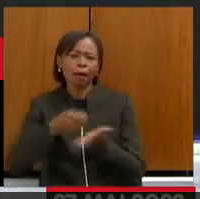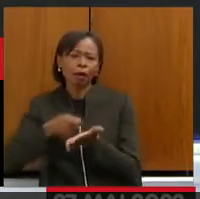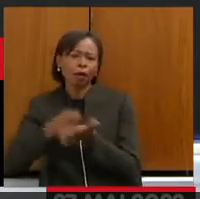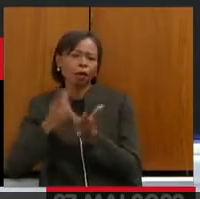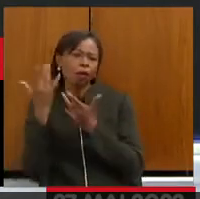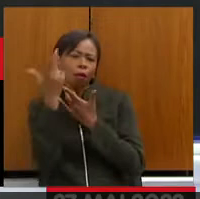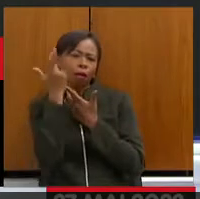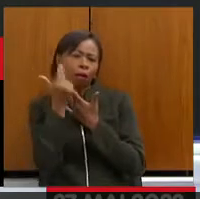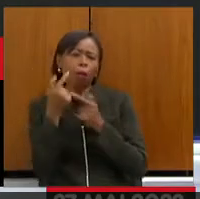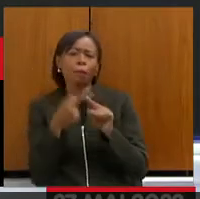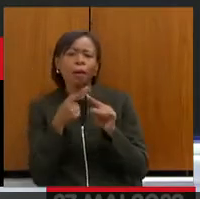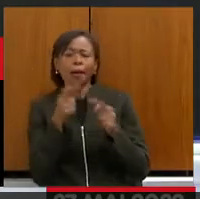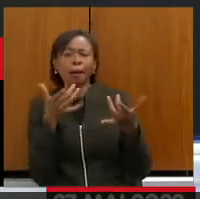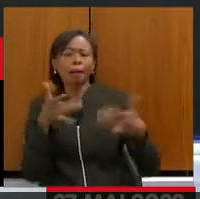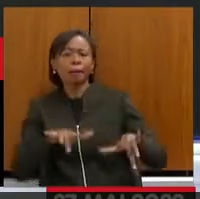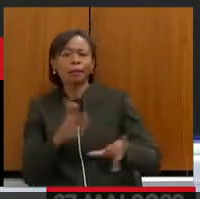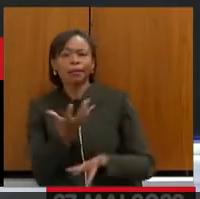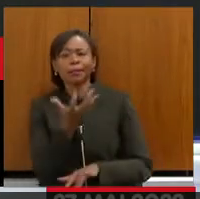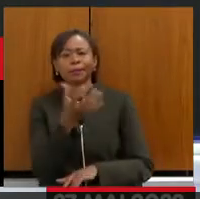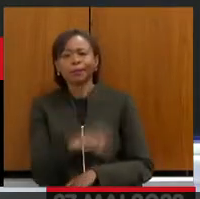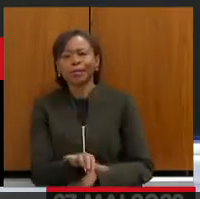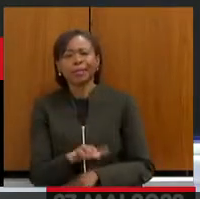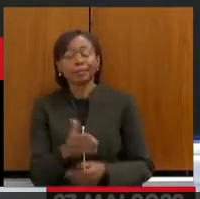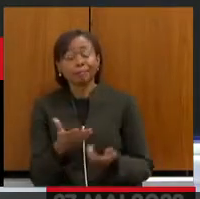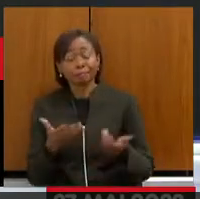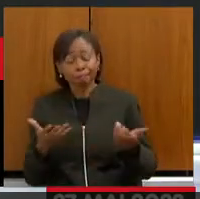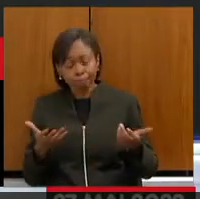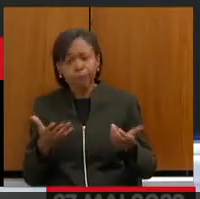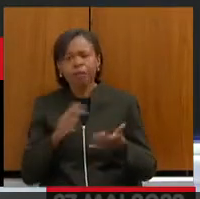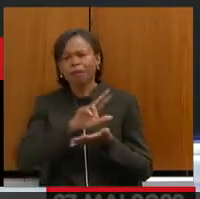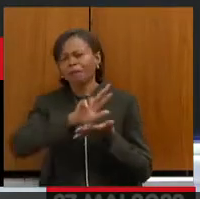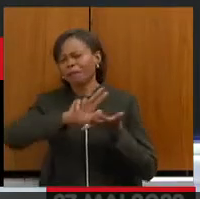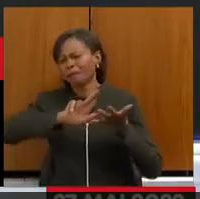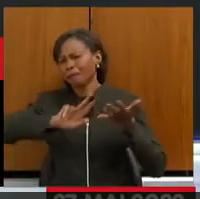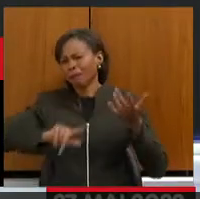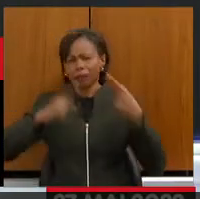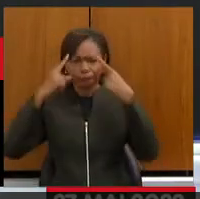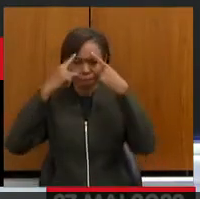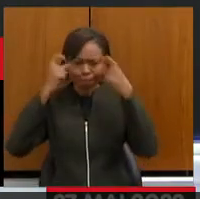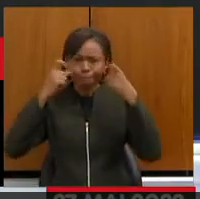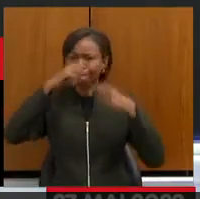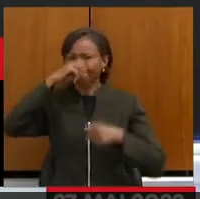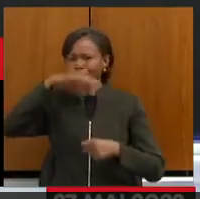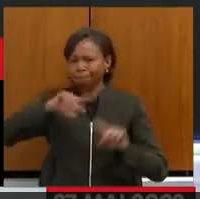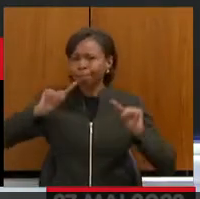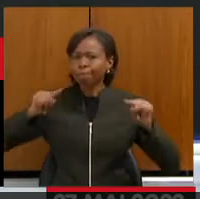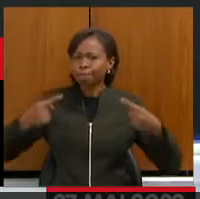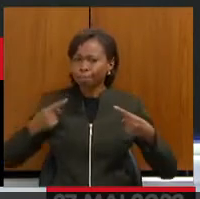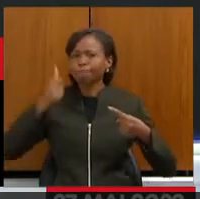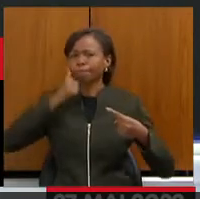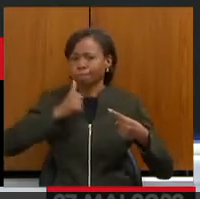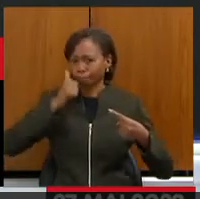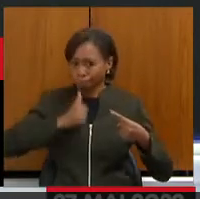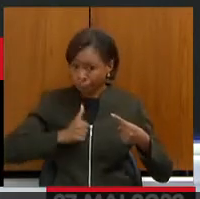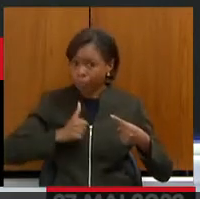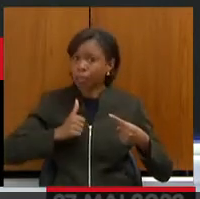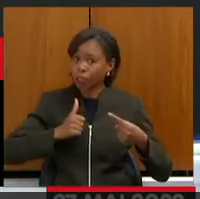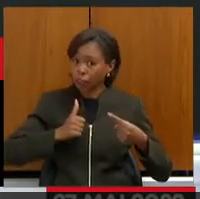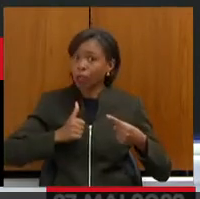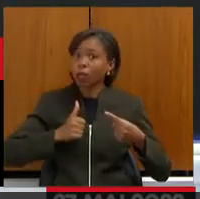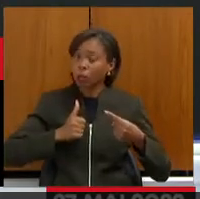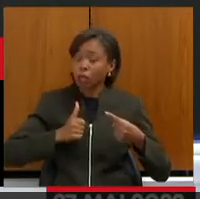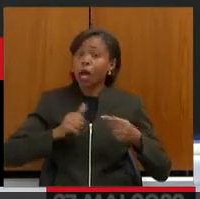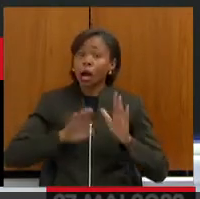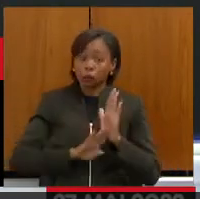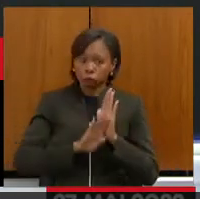que não aceitou o fim do relacionamento são muitos as violências contra nós sabemos que a nossa presença tem crescido muito na